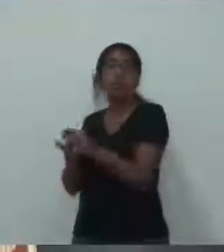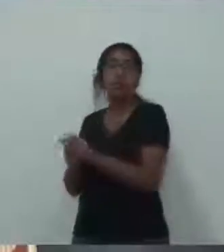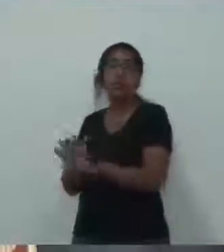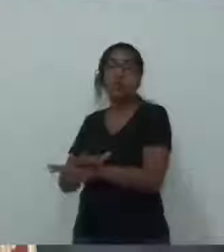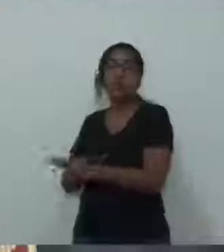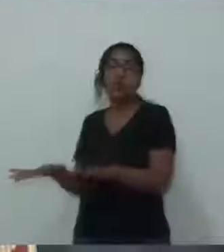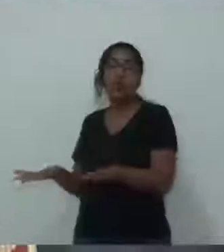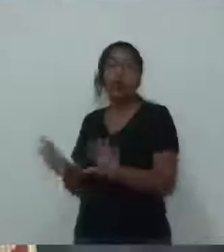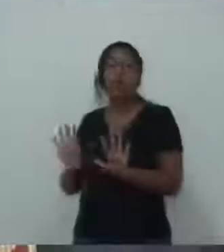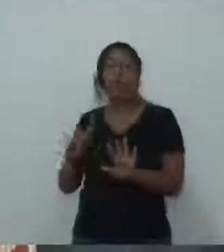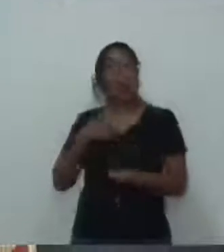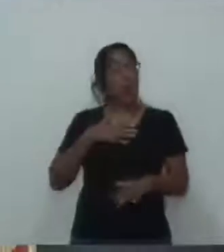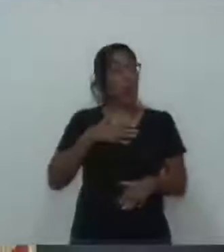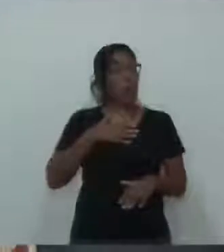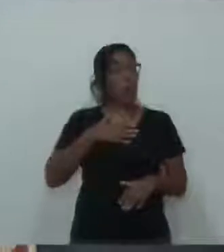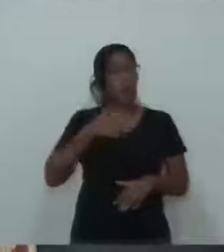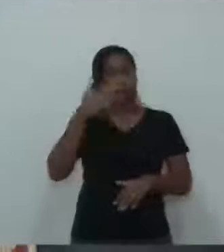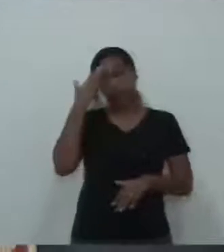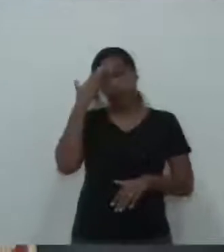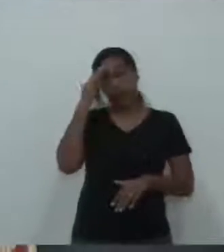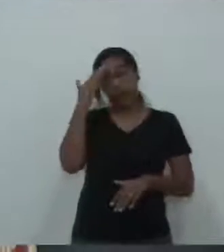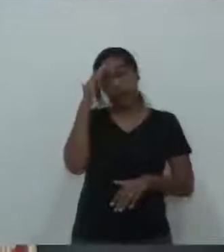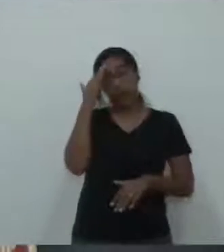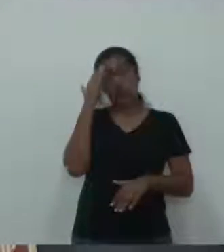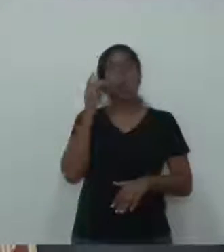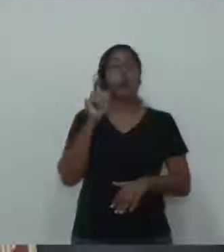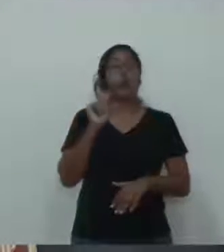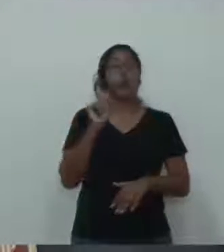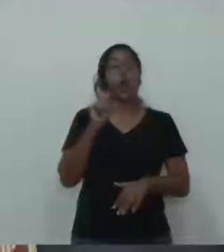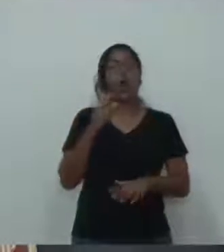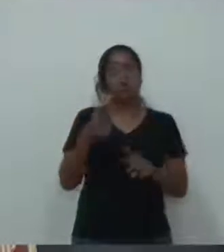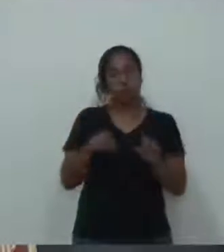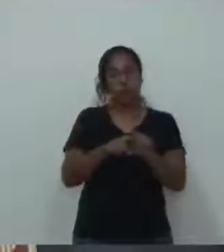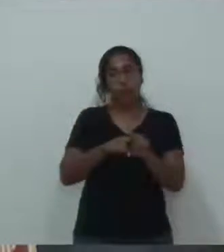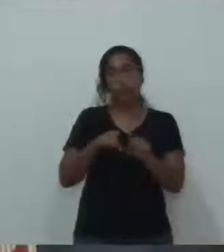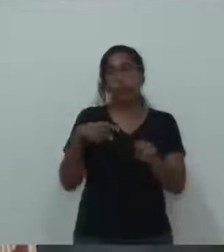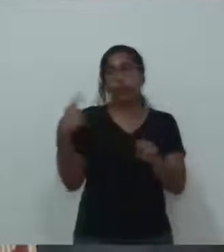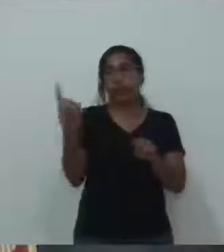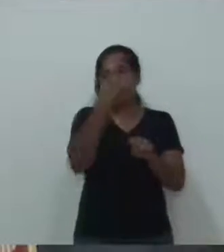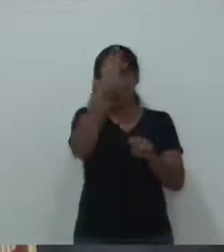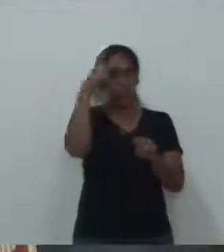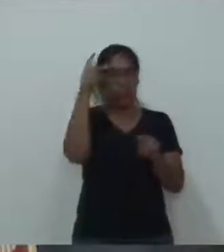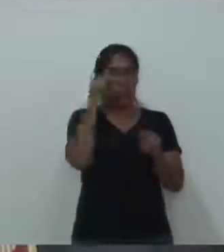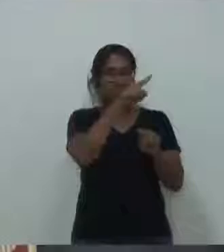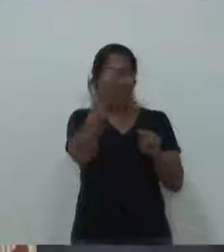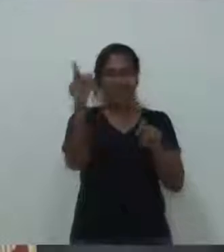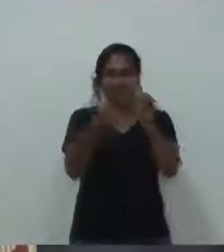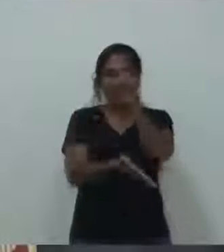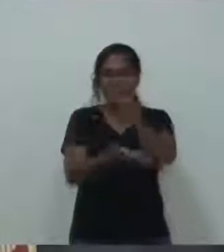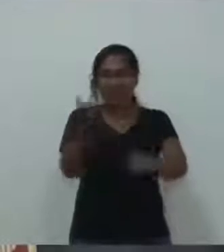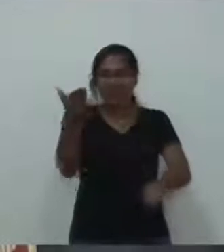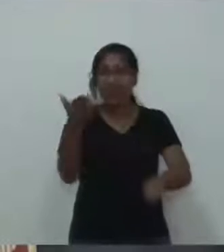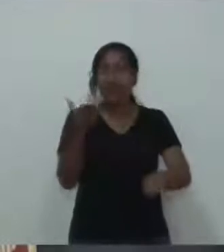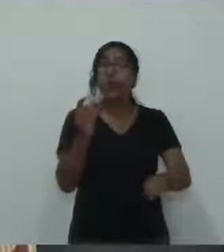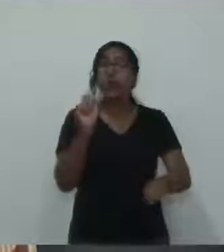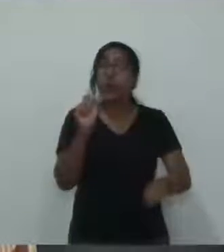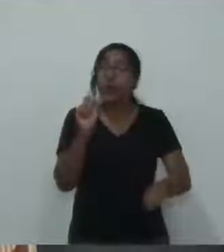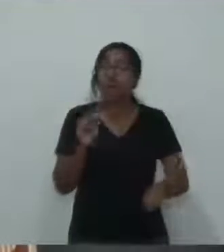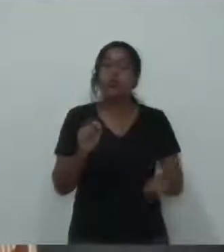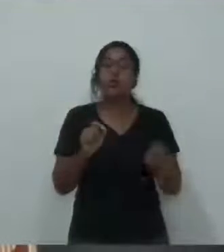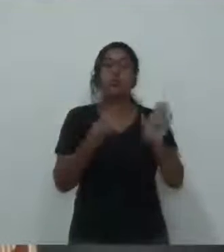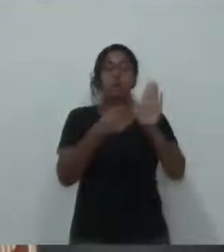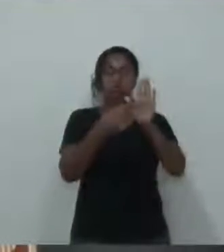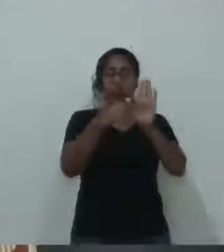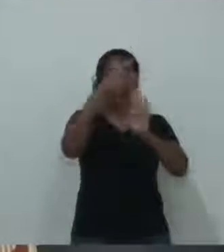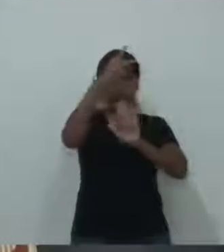Então, no meu modo de entender, e aí foi o que a gente acordou com as pessoas que assinaram, é que não era necessário acrescentar num